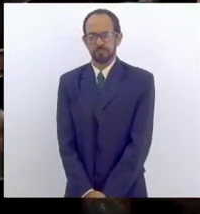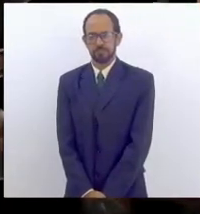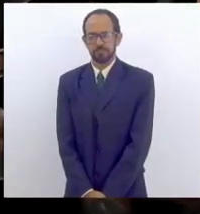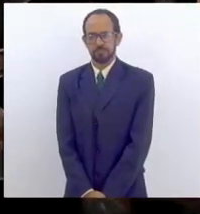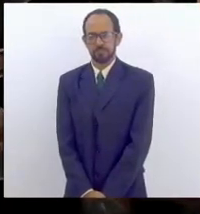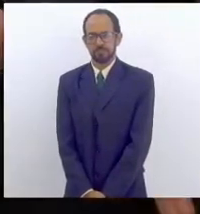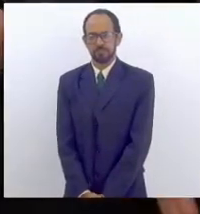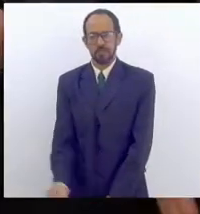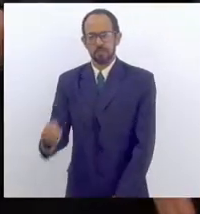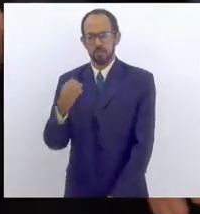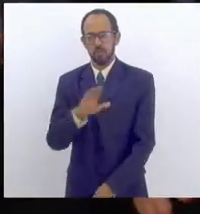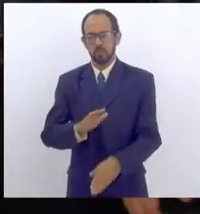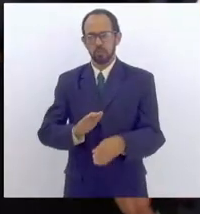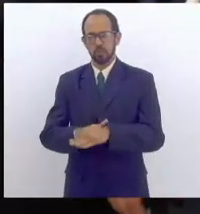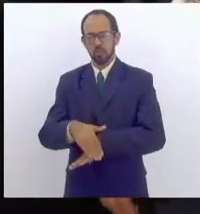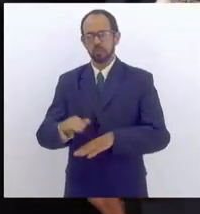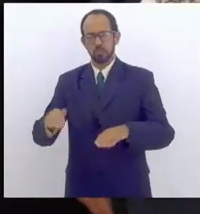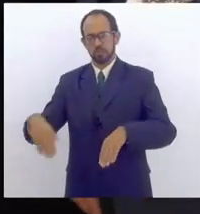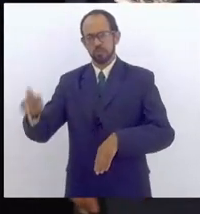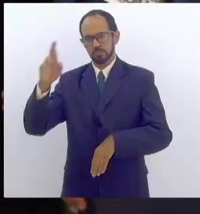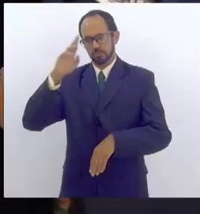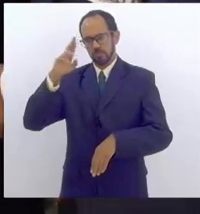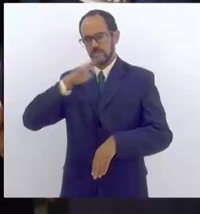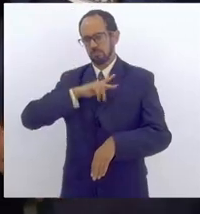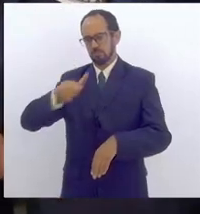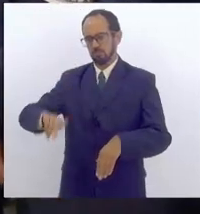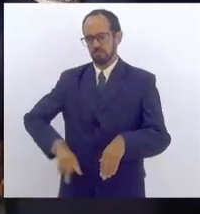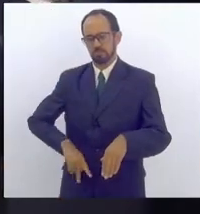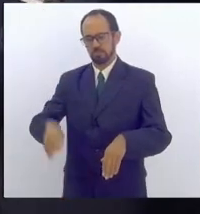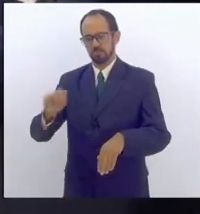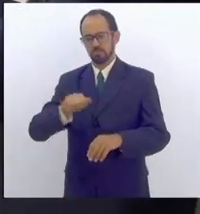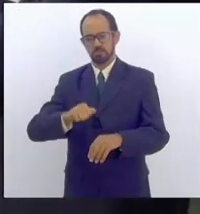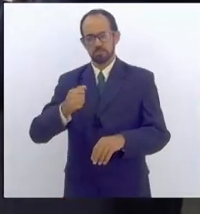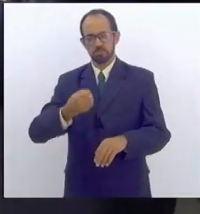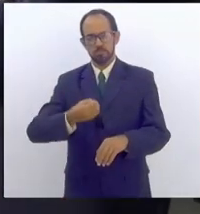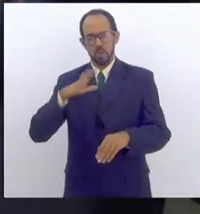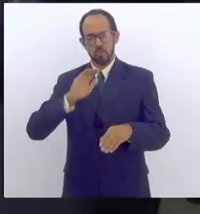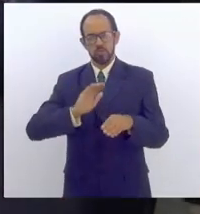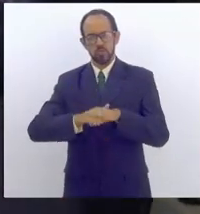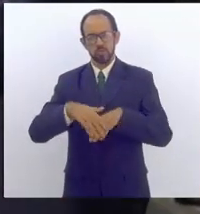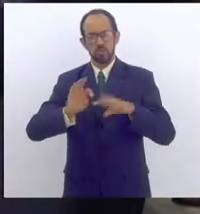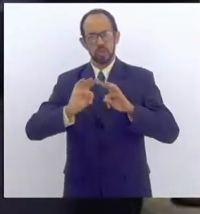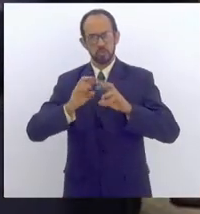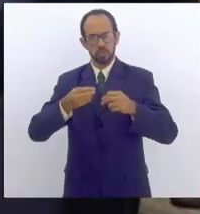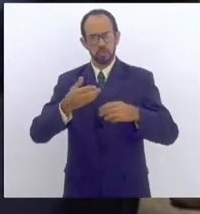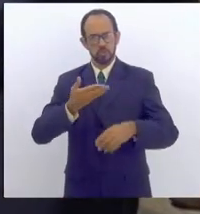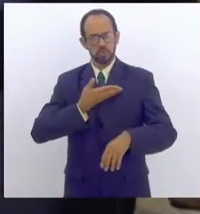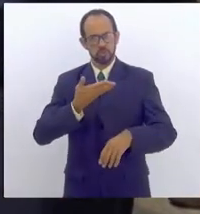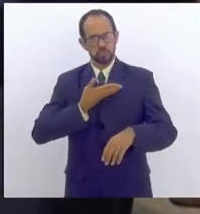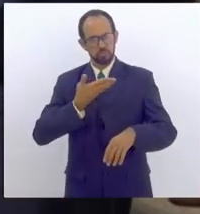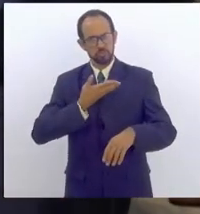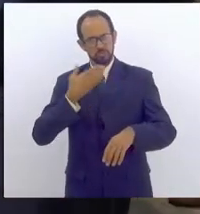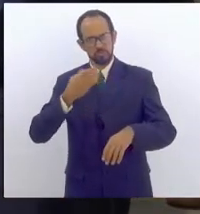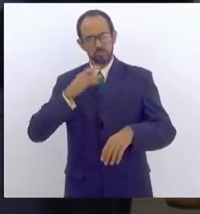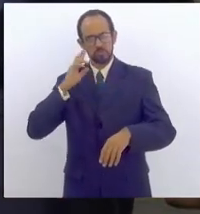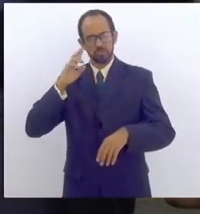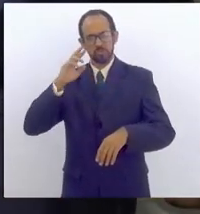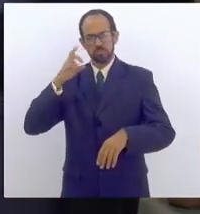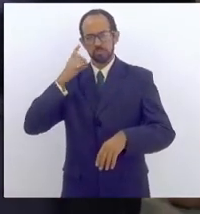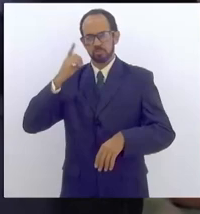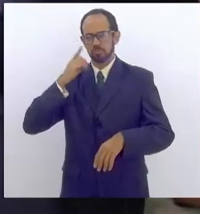Boa noite, presidente. Boa noite, companheiras e companheiros, nobres